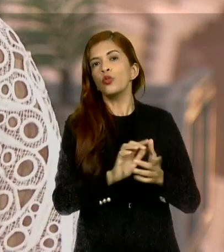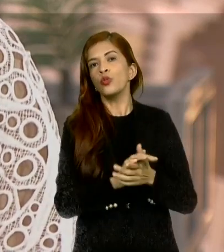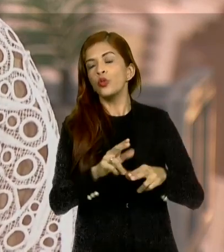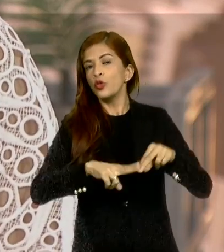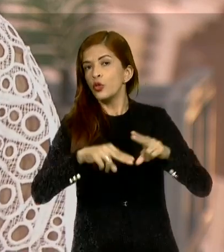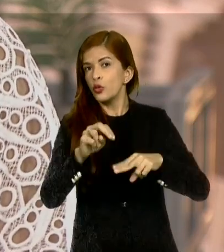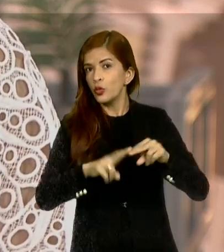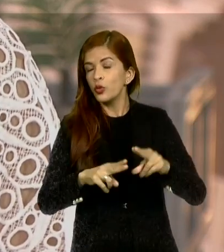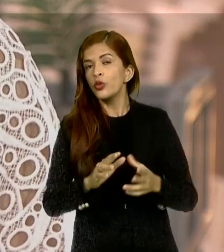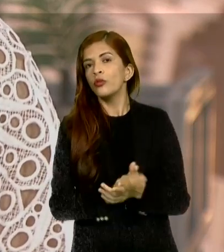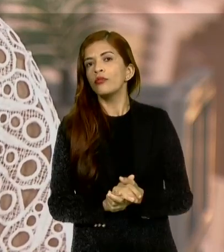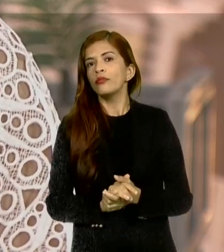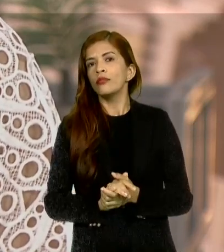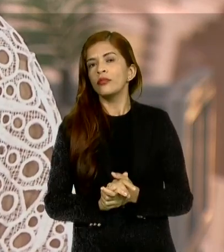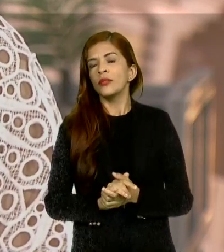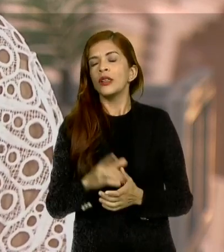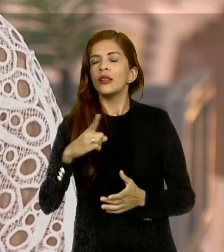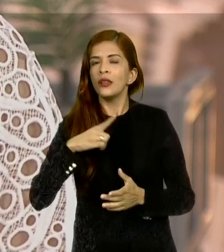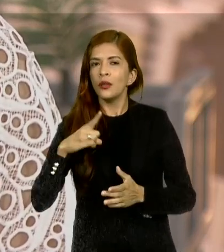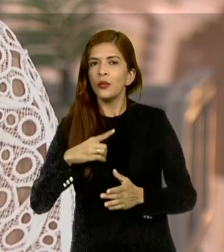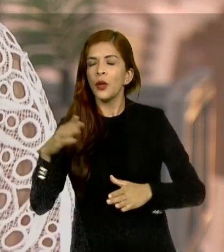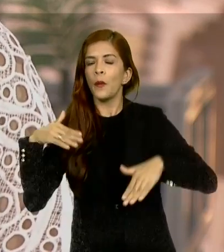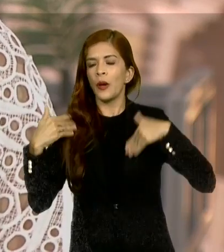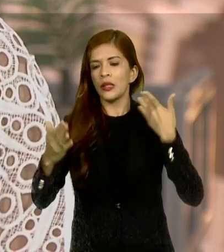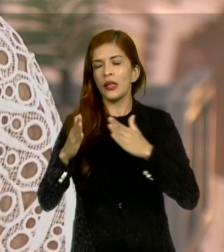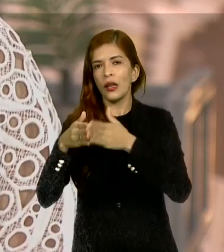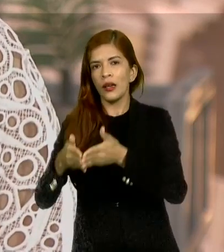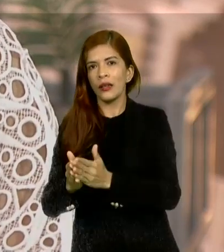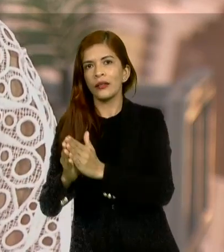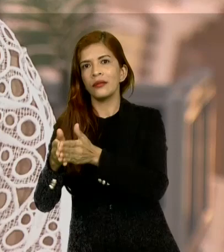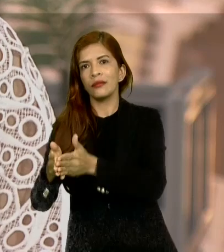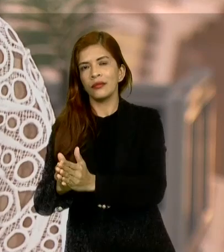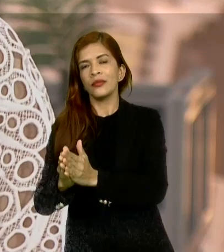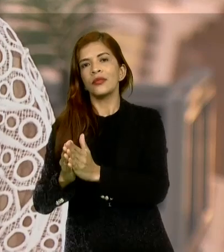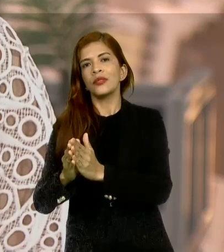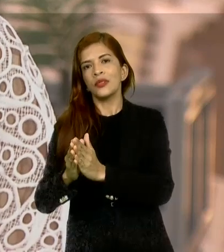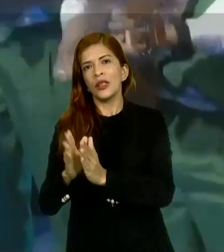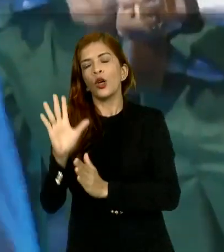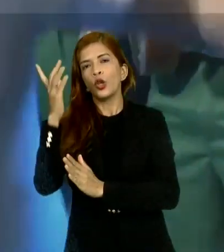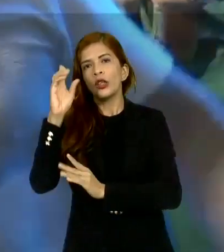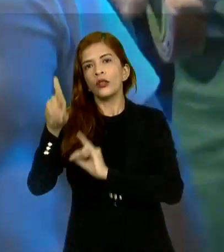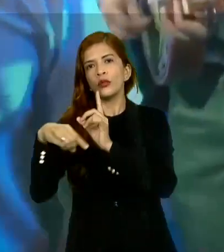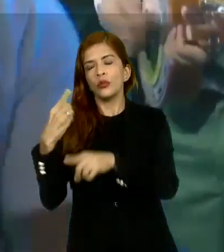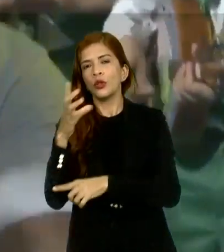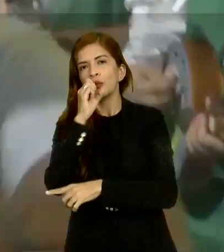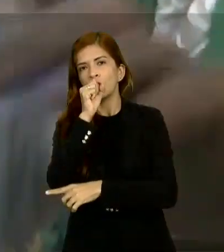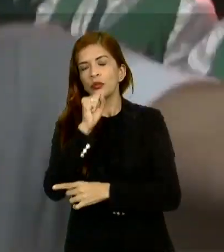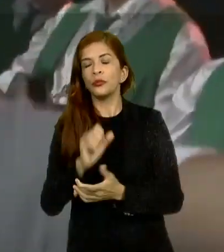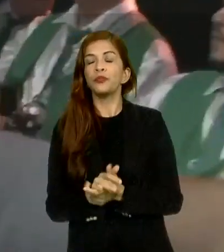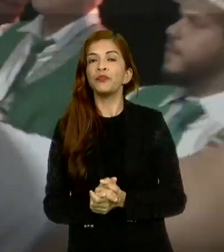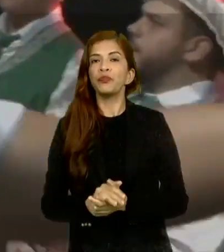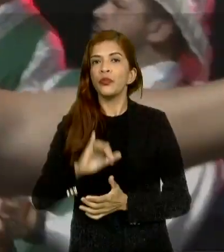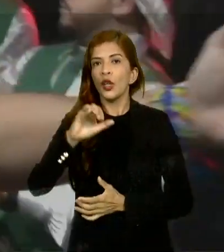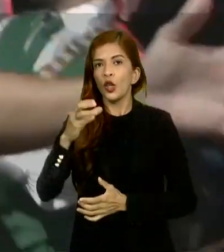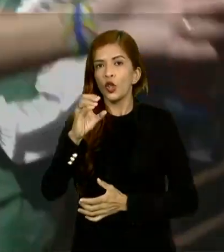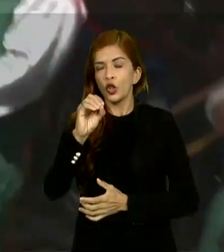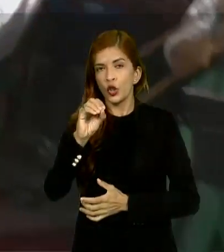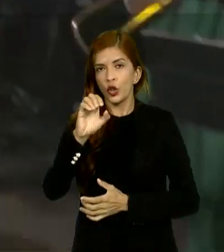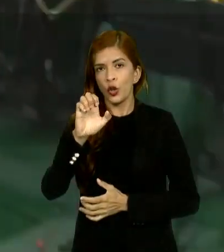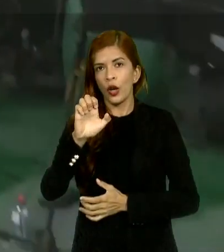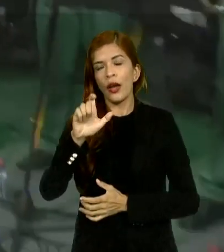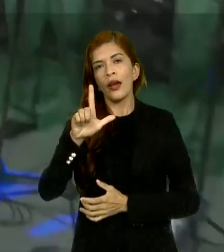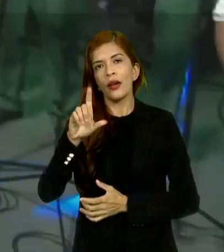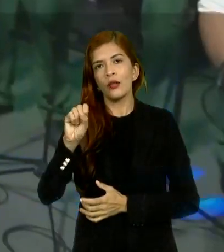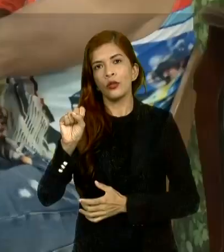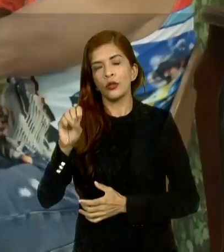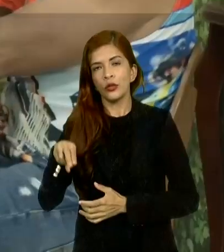próximo sábado, com um repertório todo voltado para o período junino. Joelson Braga, compositor e cantador